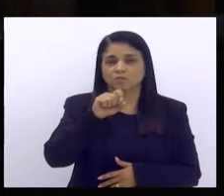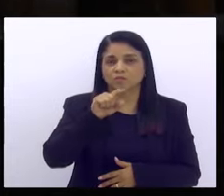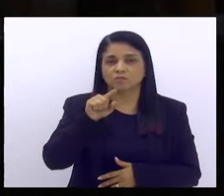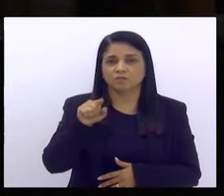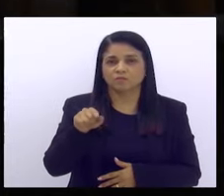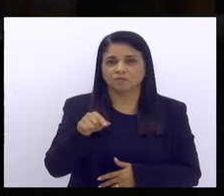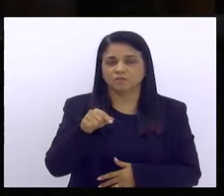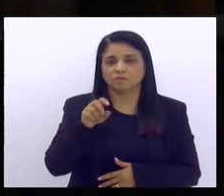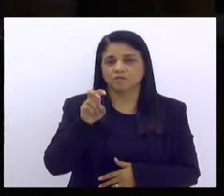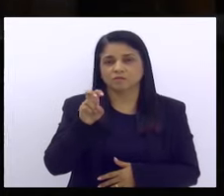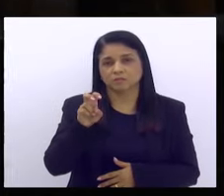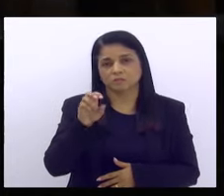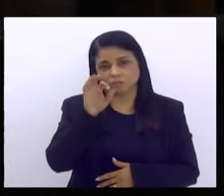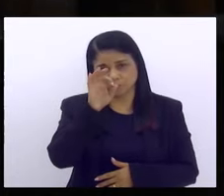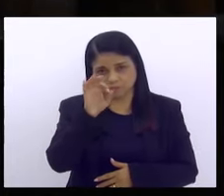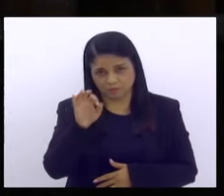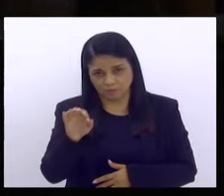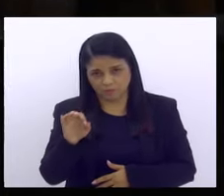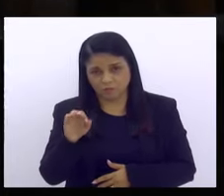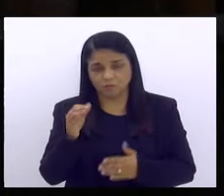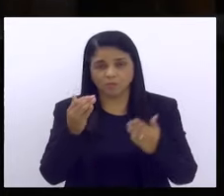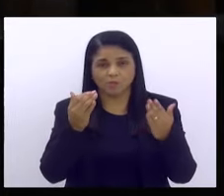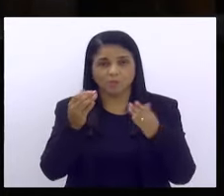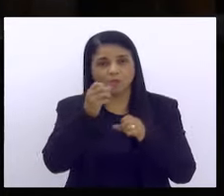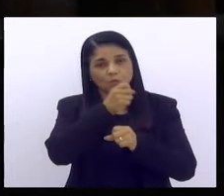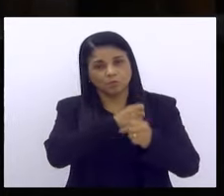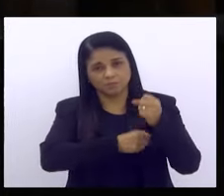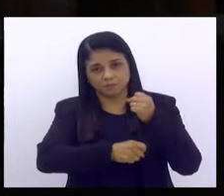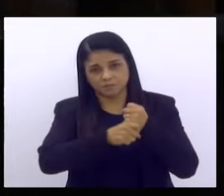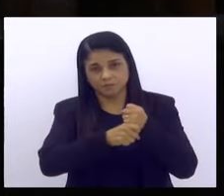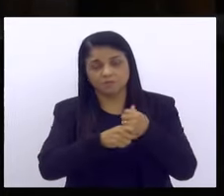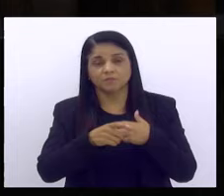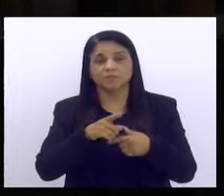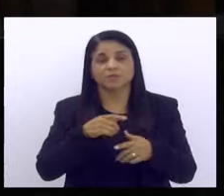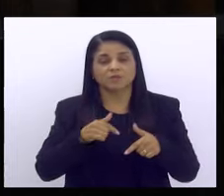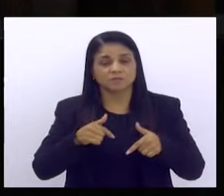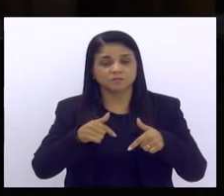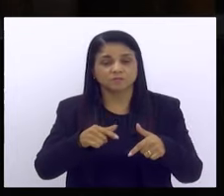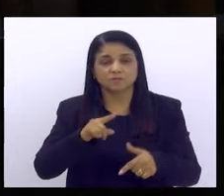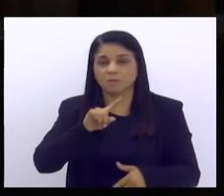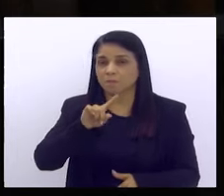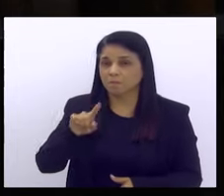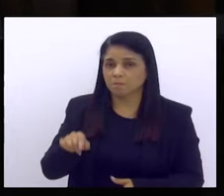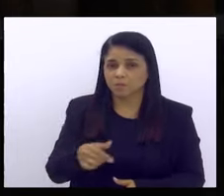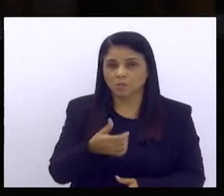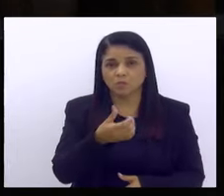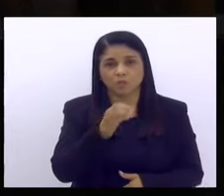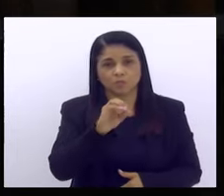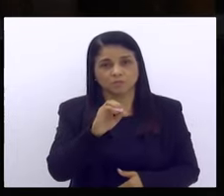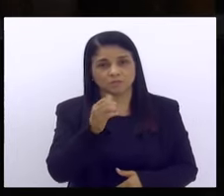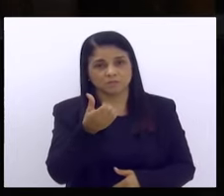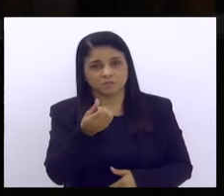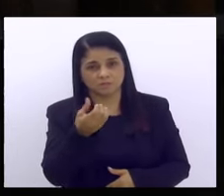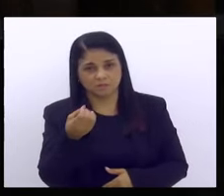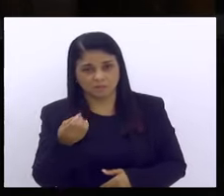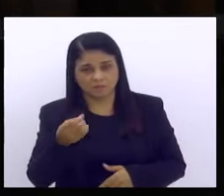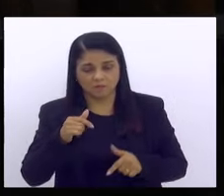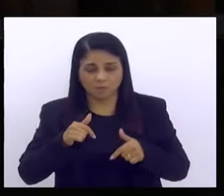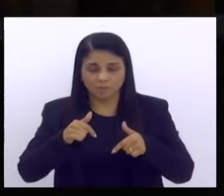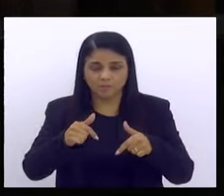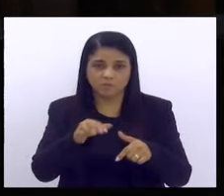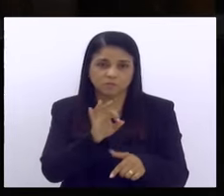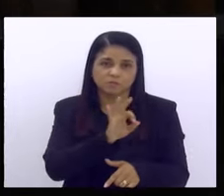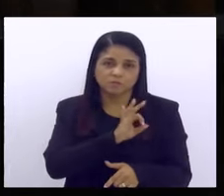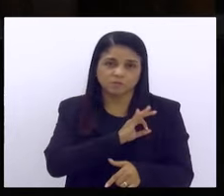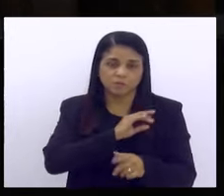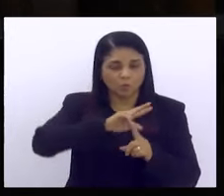passado. E as operações policiais chegaram a 1.060, mais que o dobro